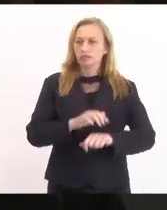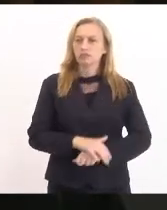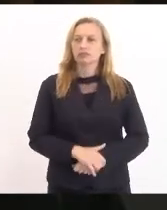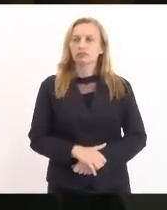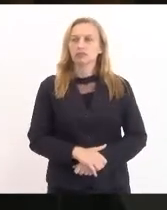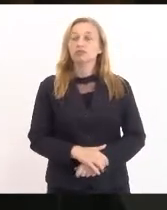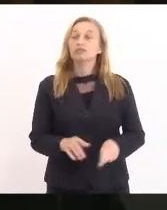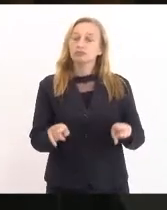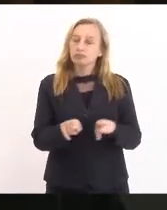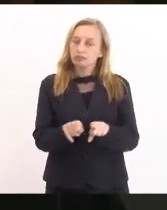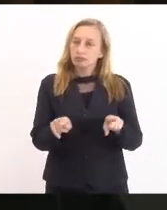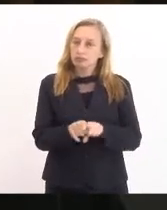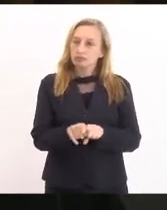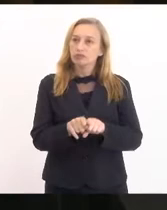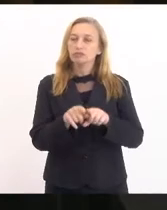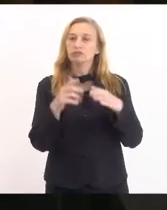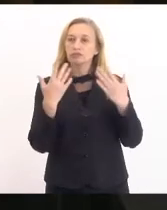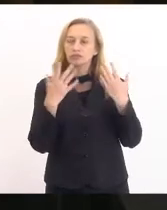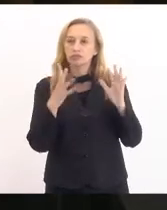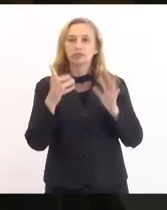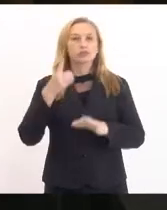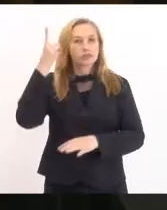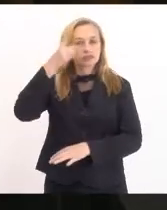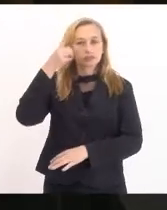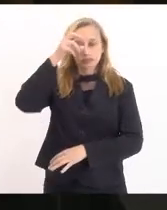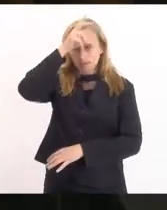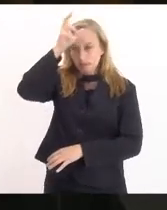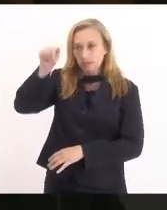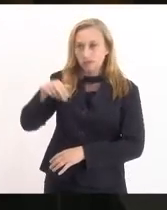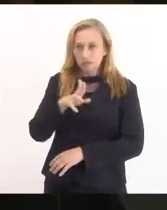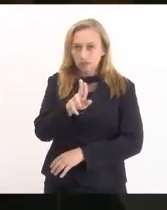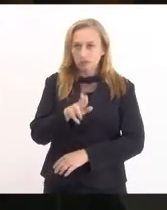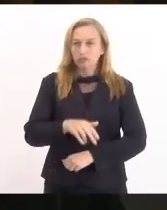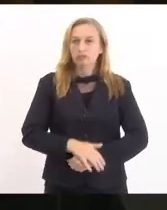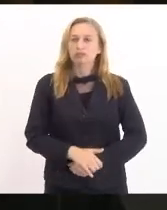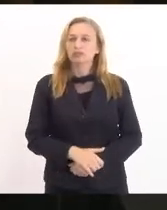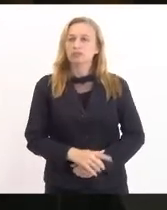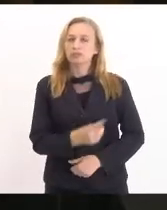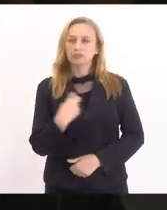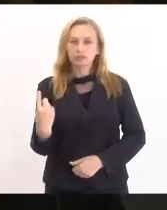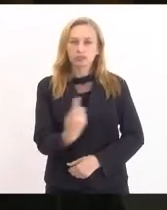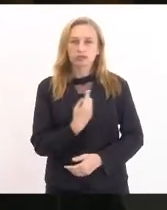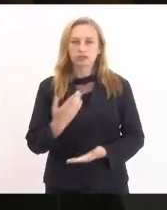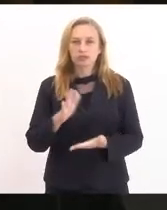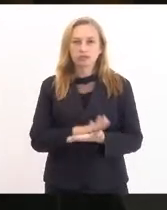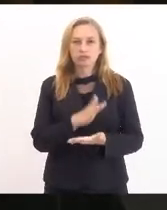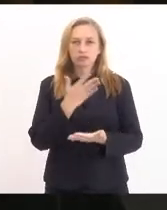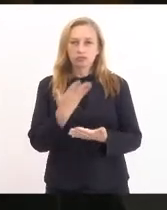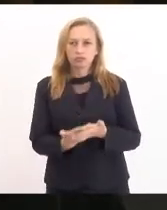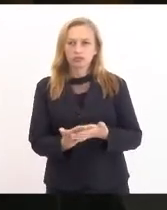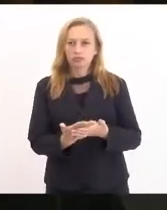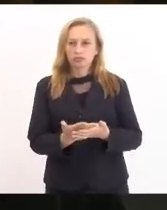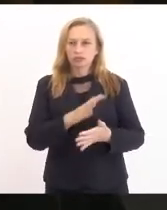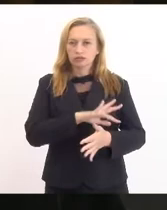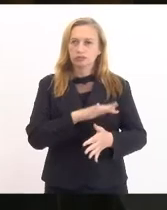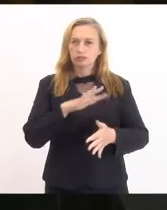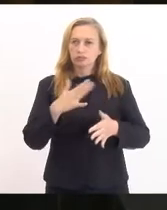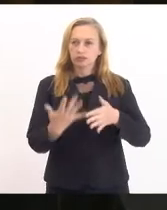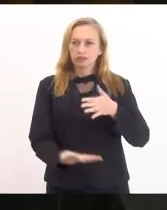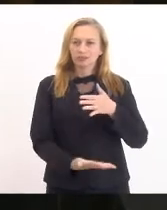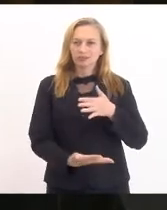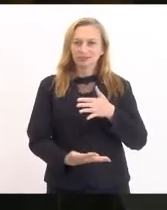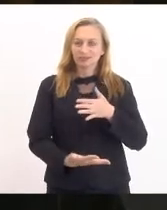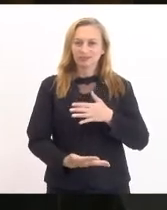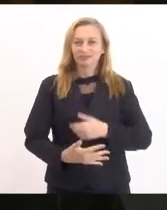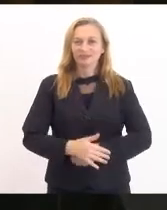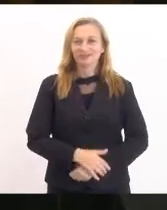queria também cumprimentar a deputada Tia Ju, a nossa intérprete da linguagem